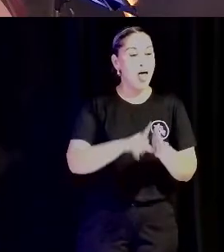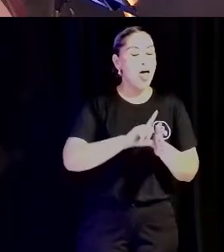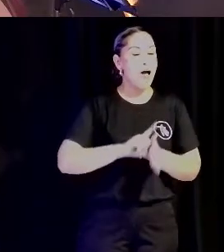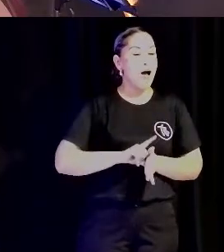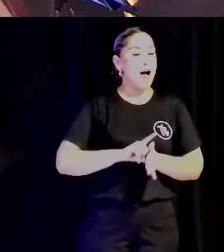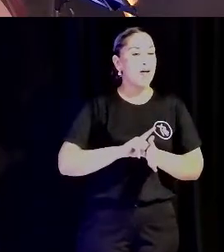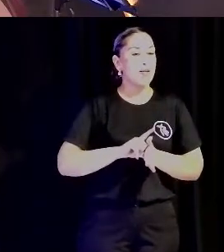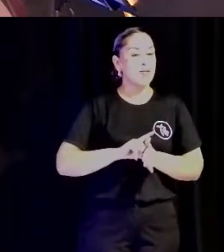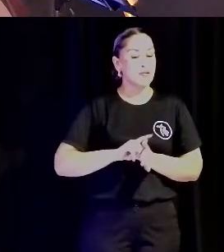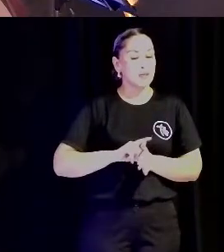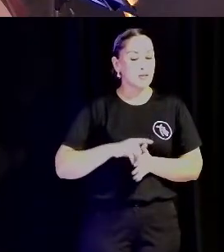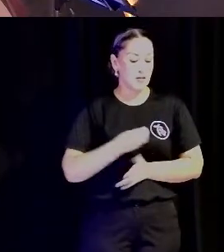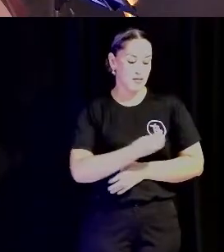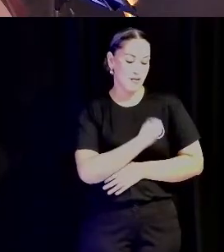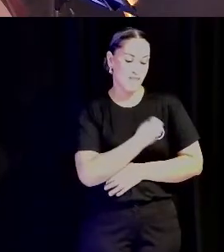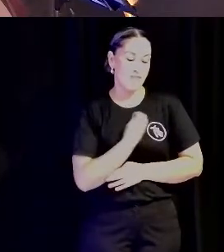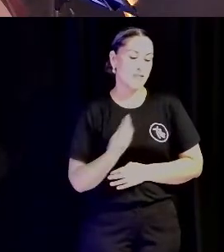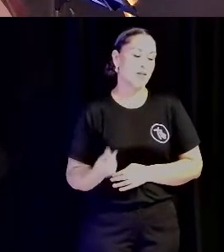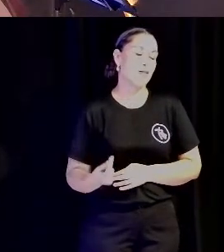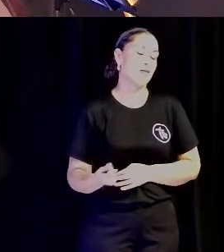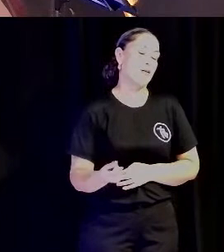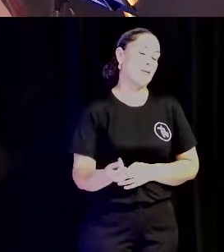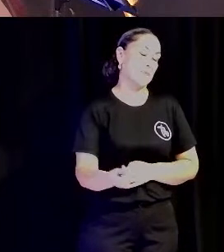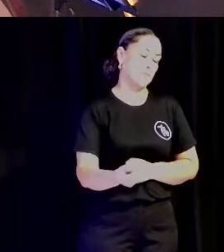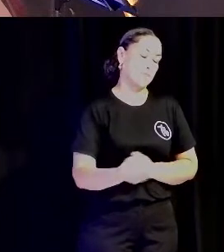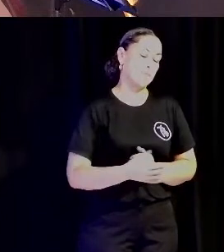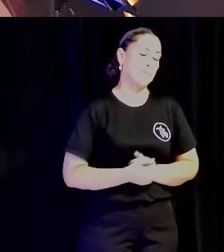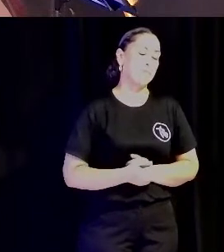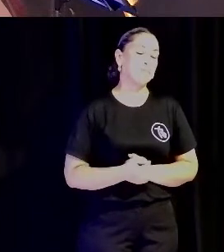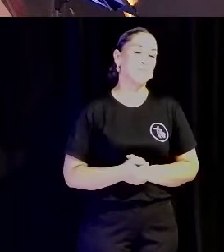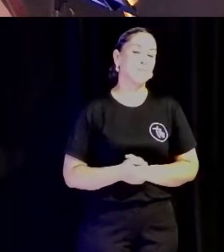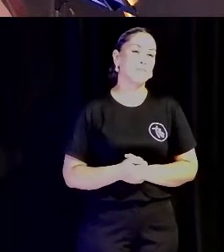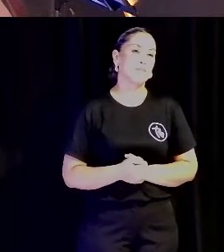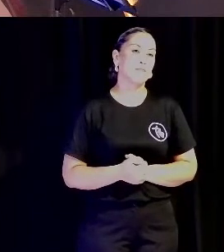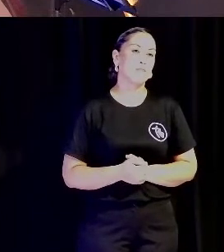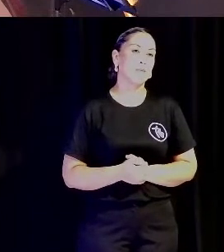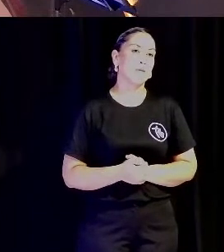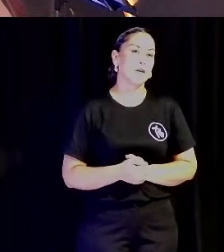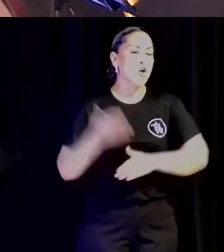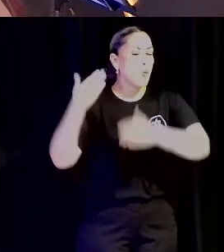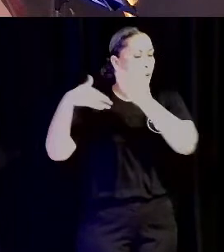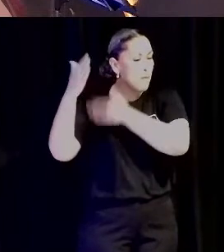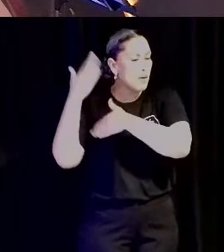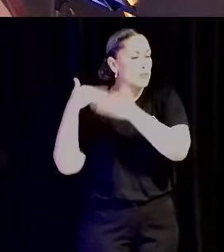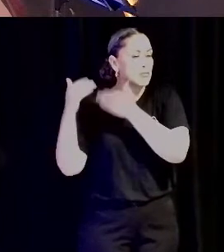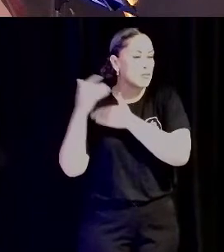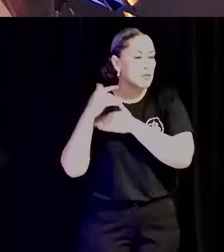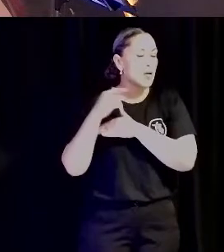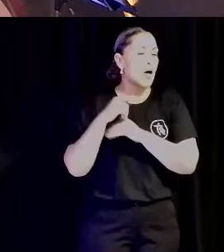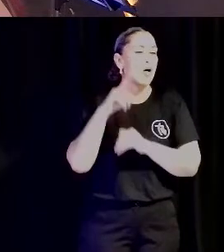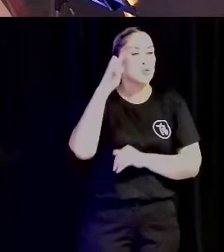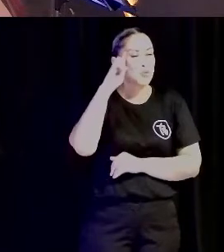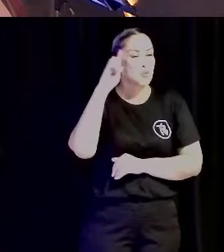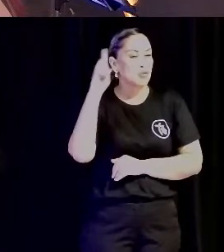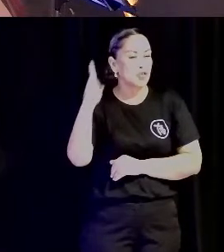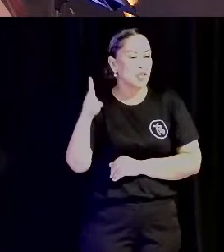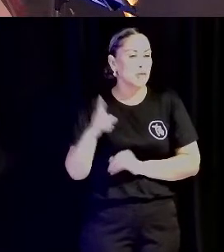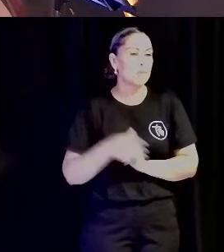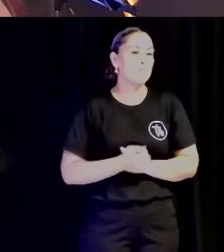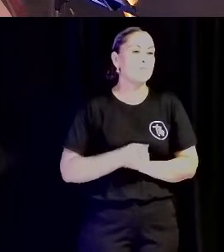No dia seguinte, pela manhã, parou uma Kombi do supermercado na porta da nossa